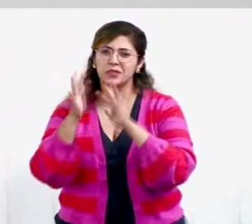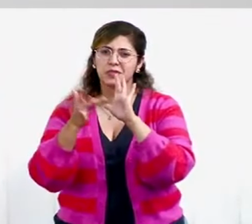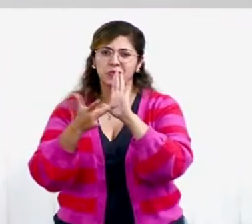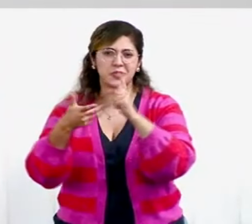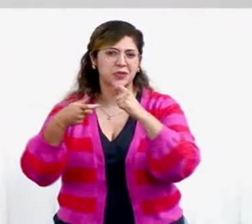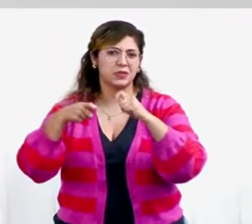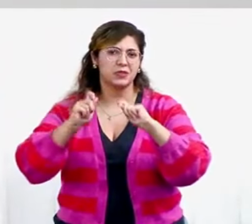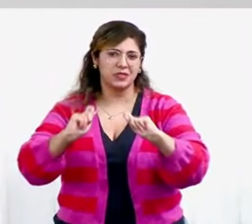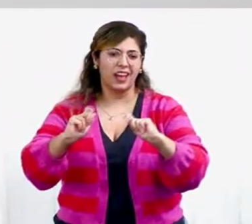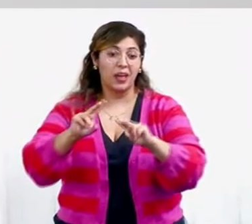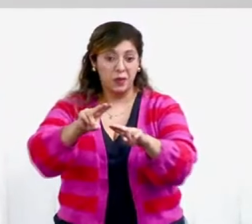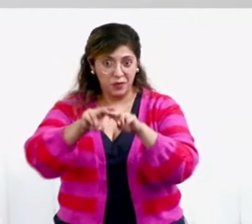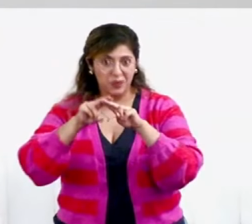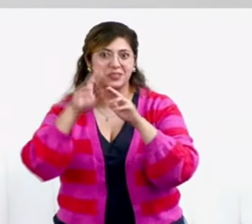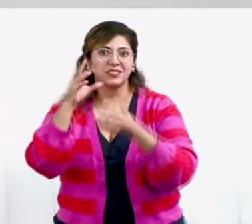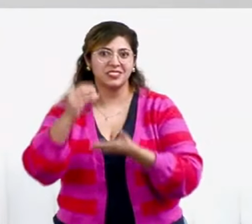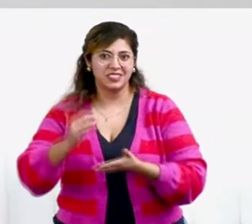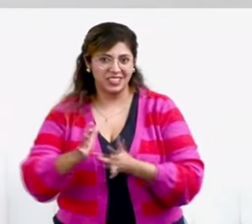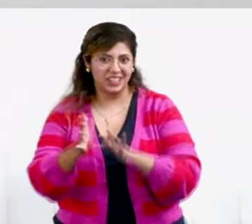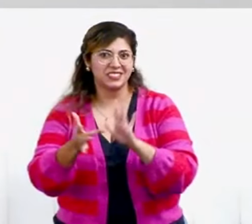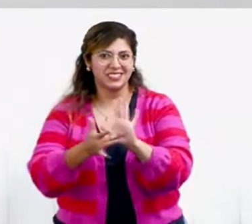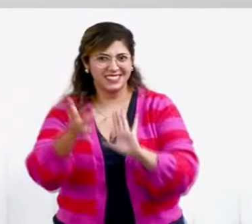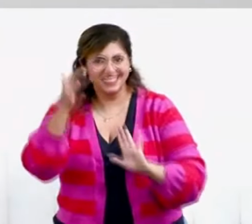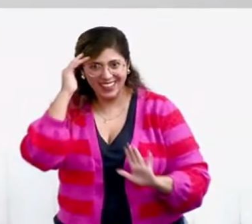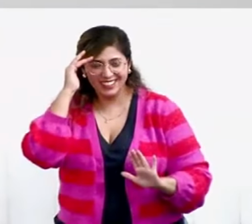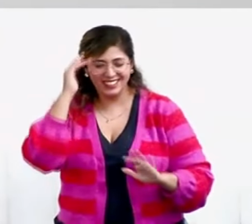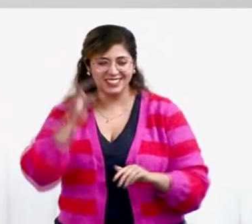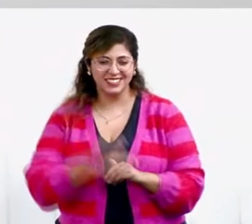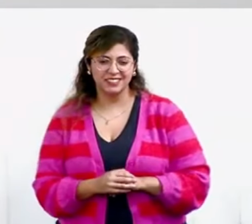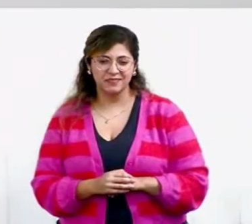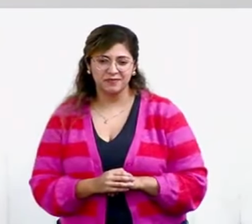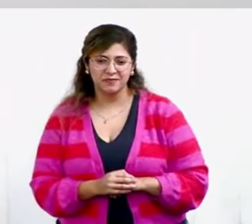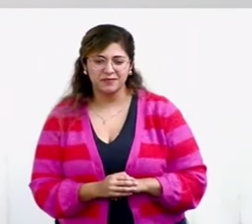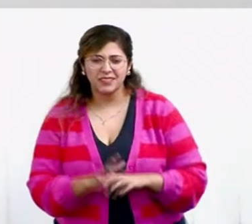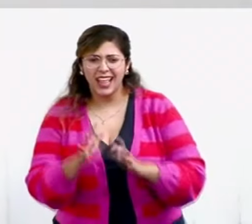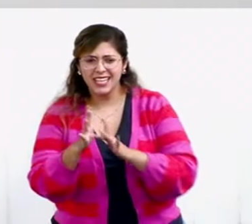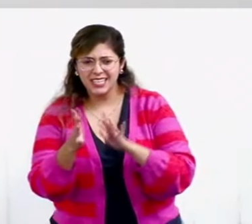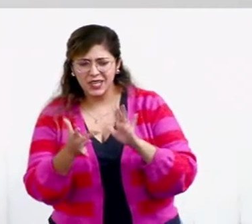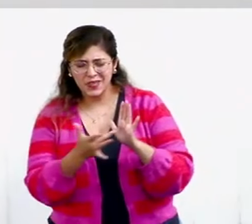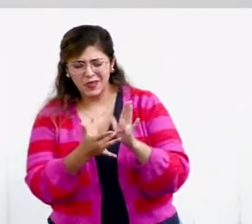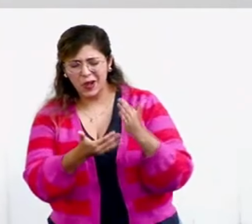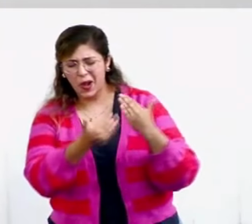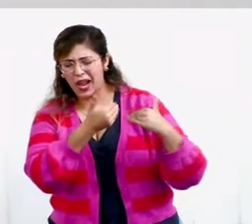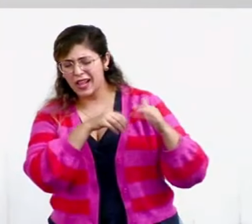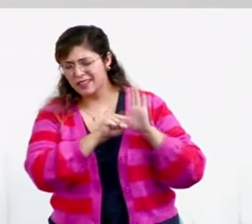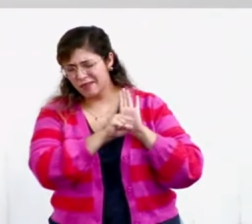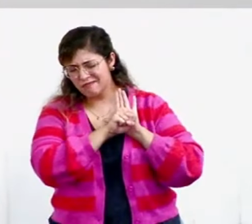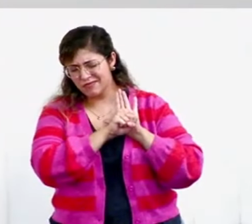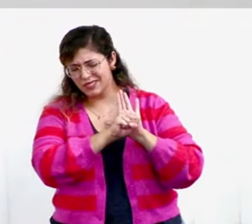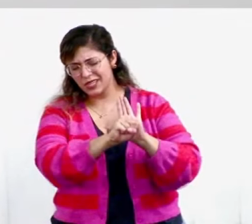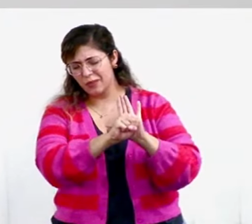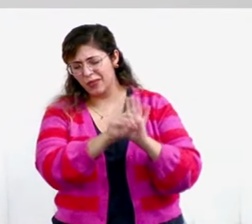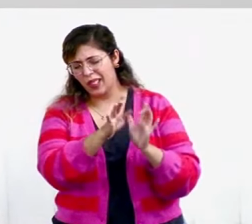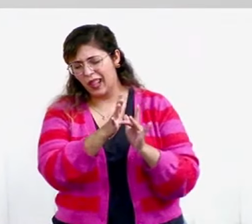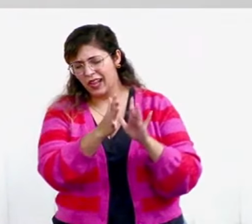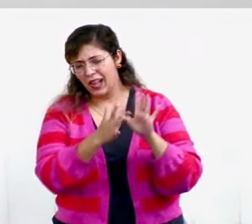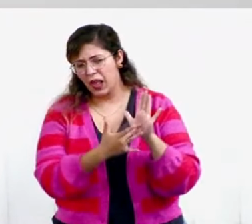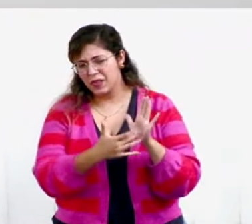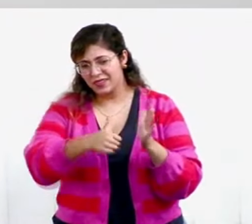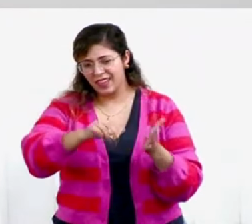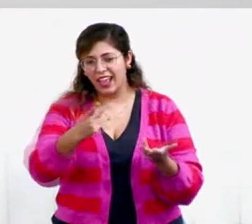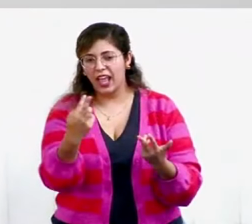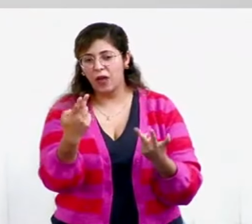ele imprime no coração do homem a sua identidade. O que somos só faz sentido